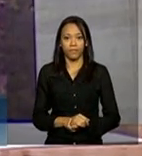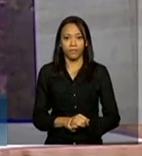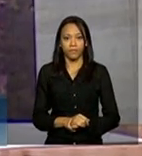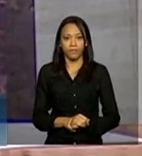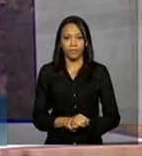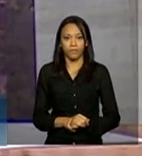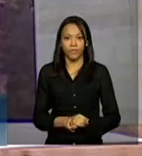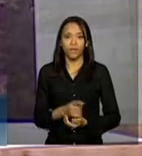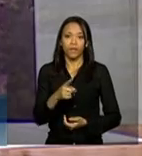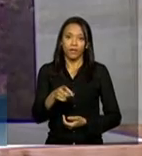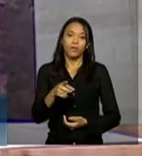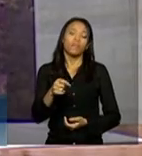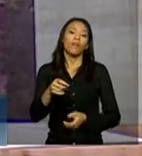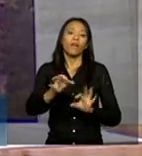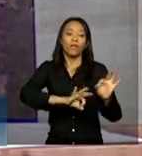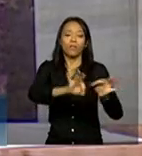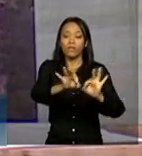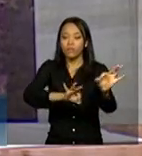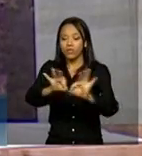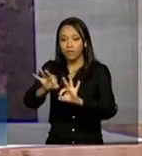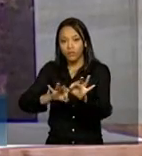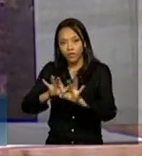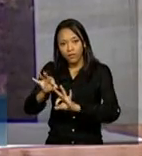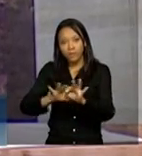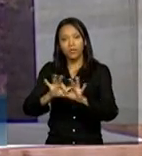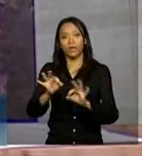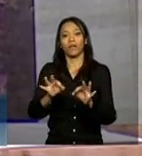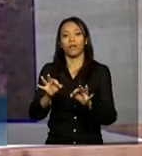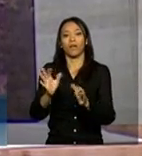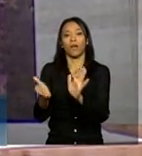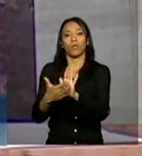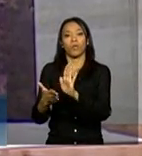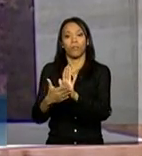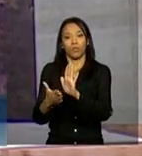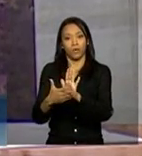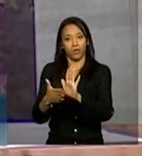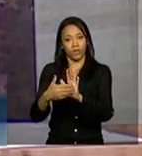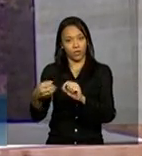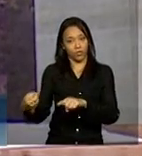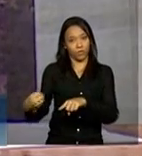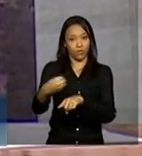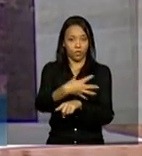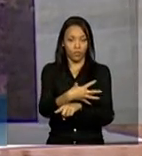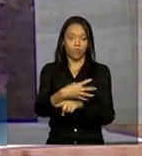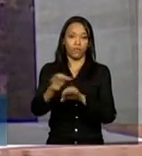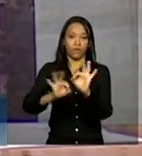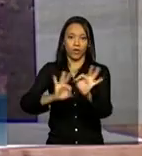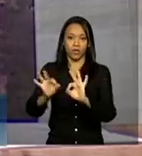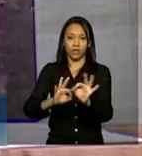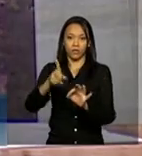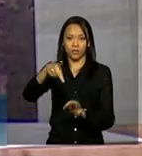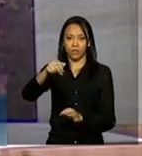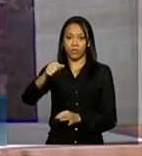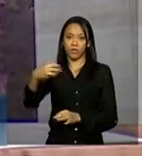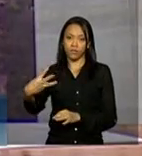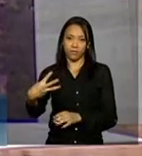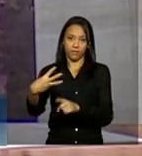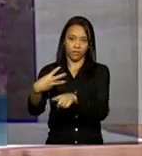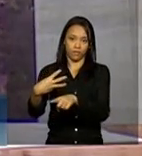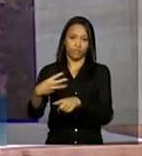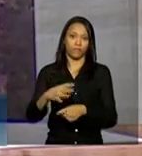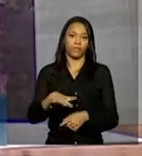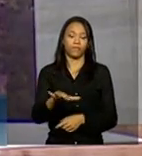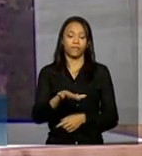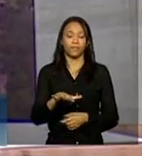digamos, estruturar a proposta e o novo ciclo de investimentos em infraestrutura. Você pergunta